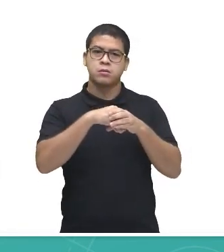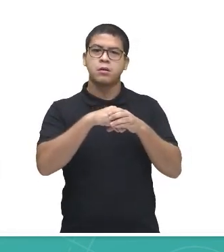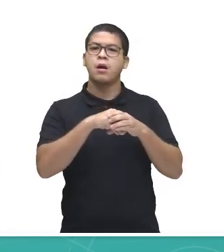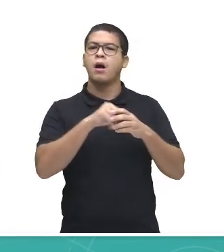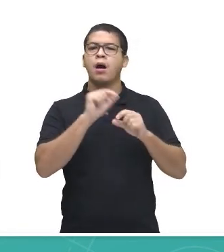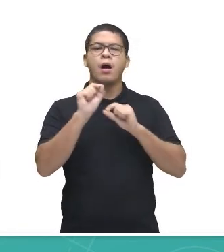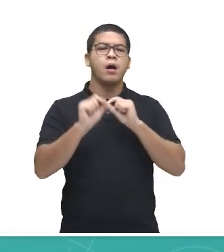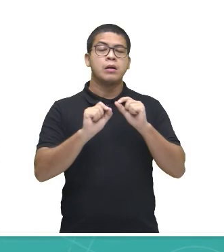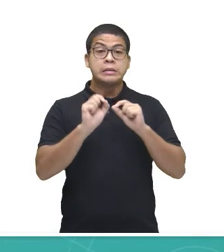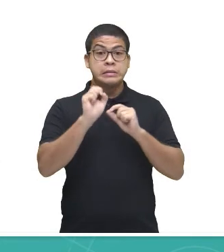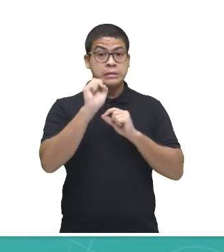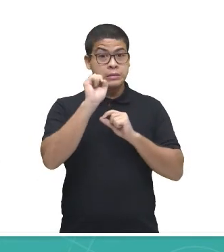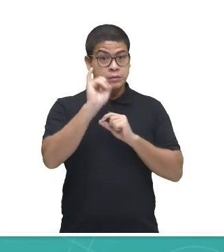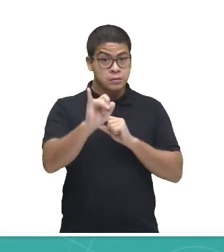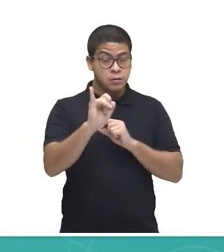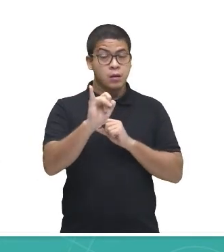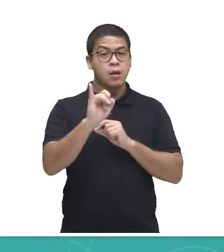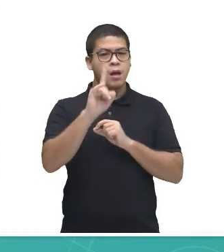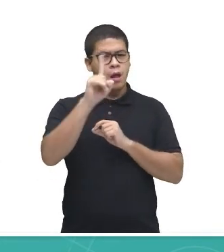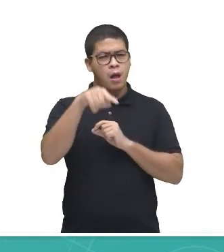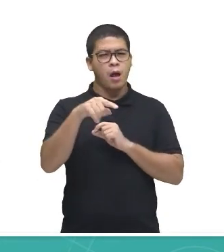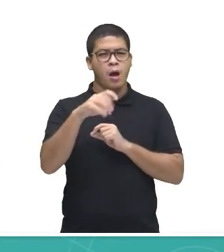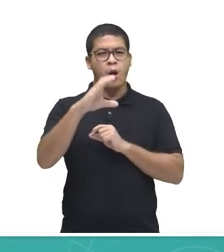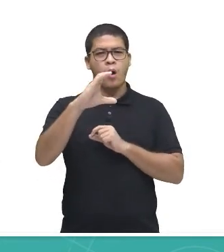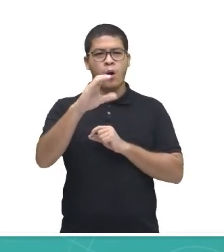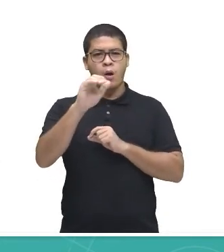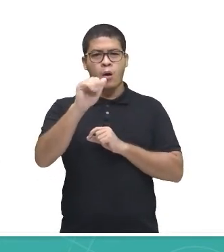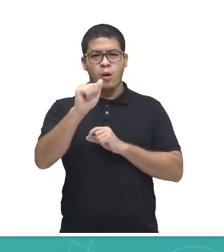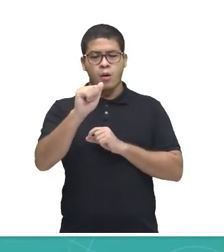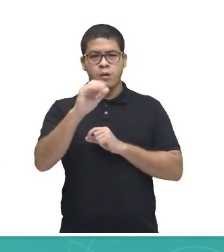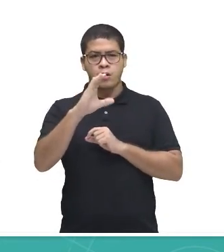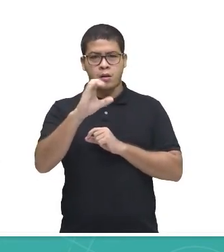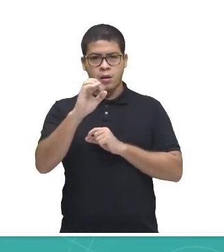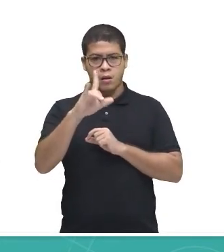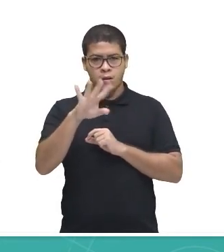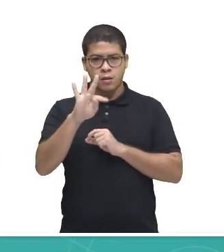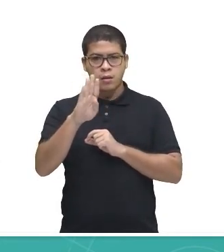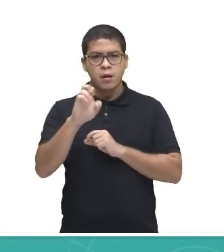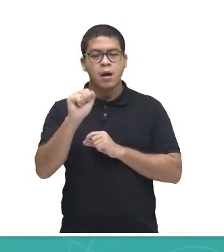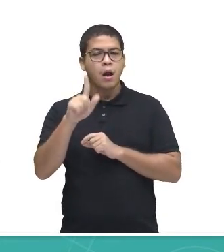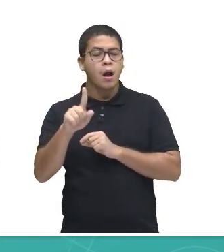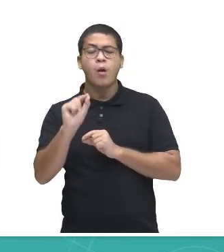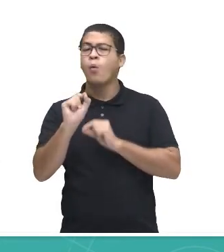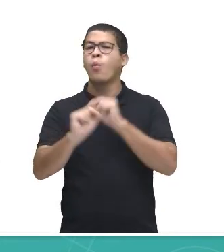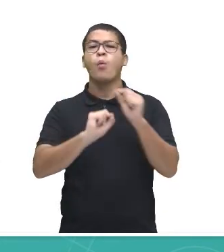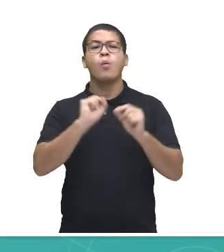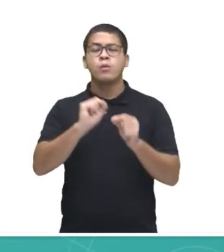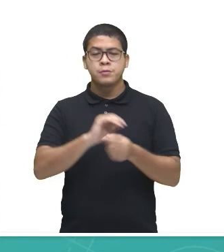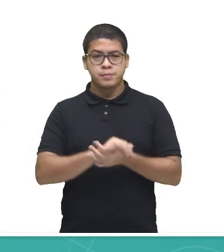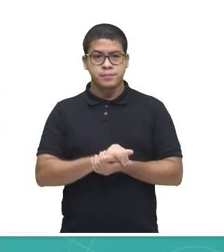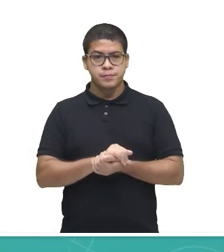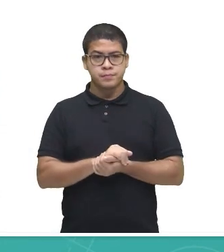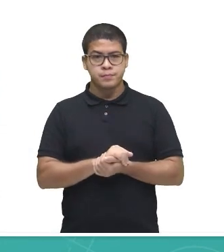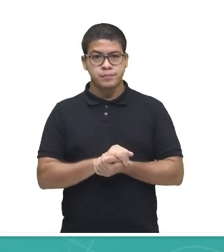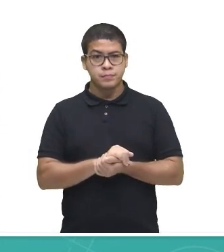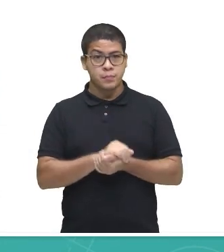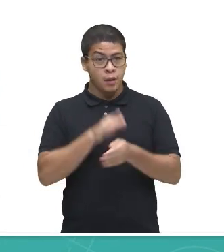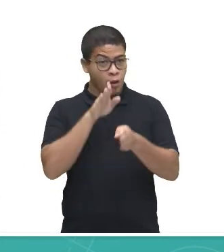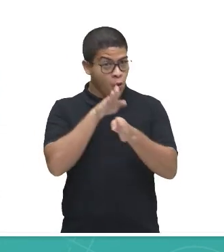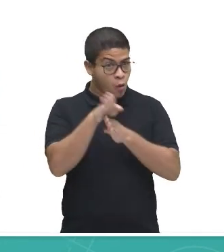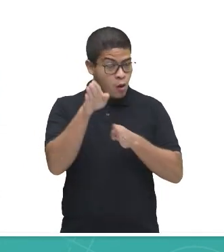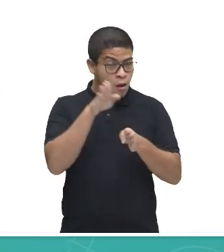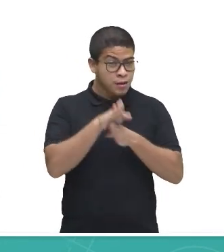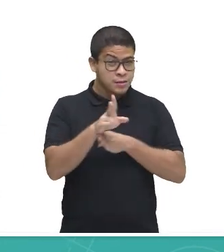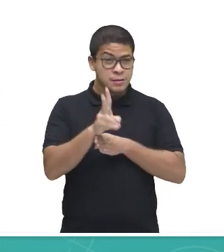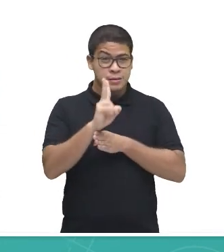são colaterais, quer dizer que a gente tem aí uma dica muito importante, que é a seguinte: sempre